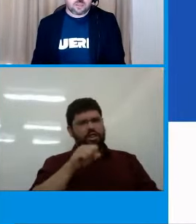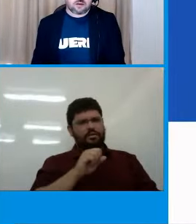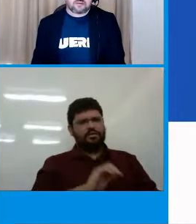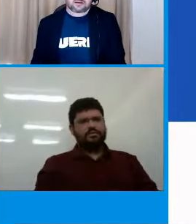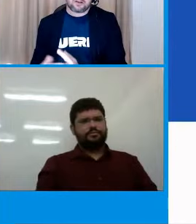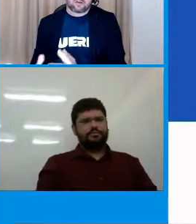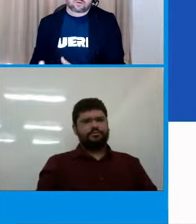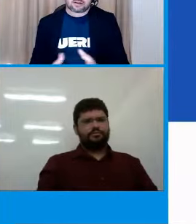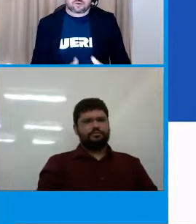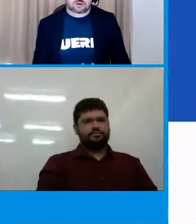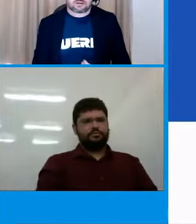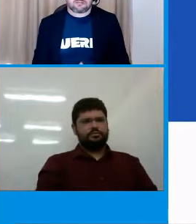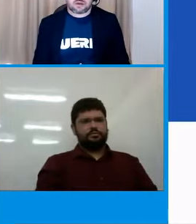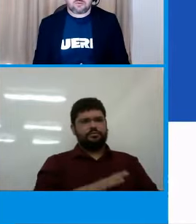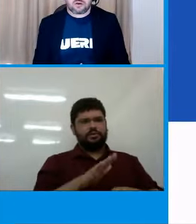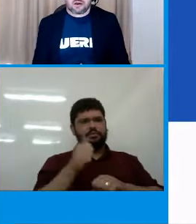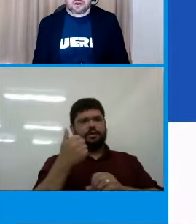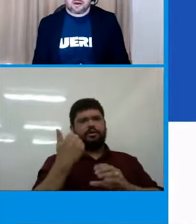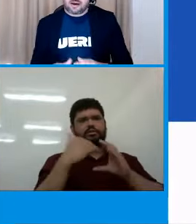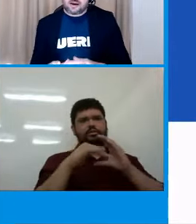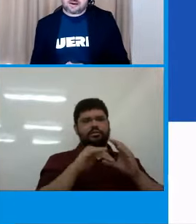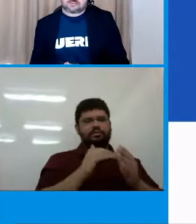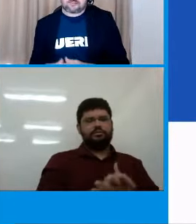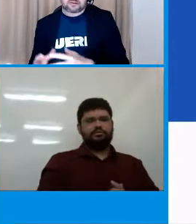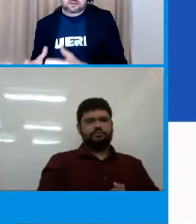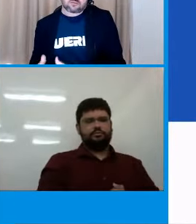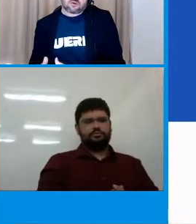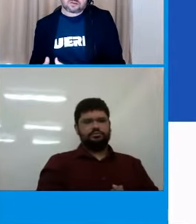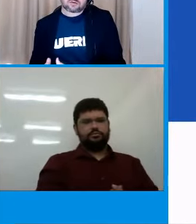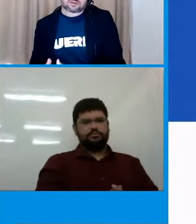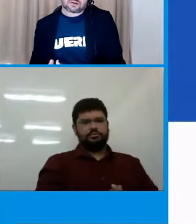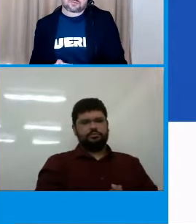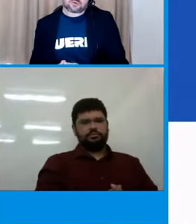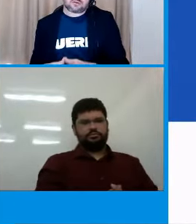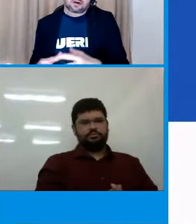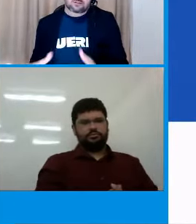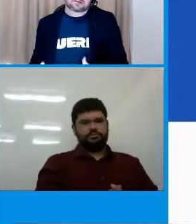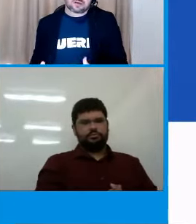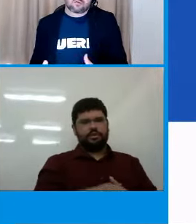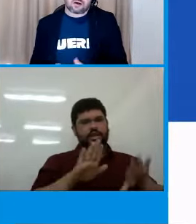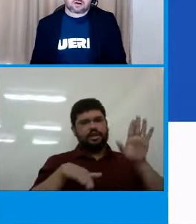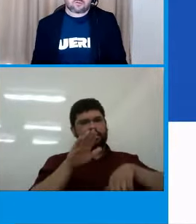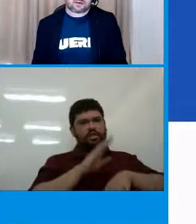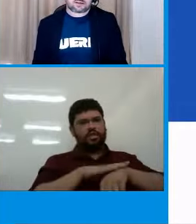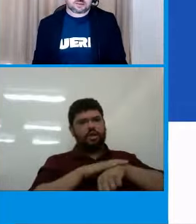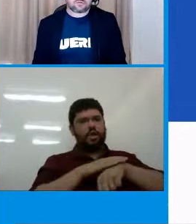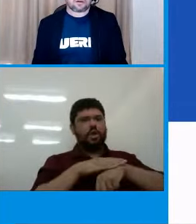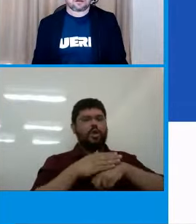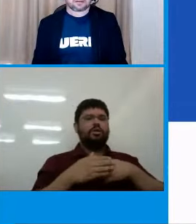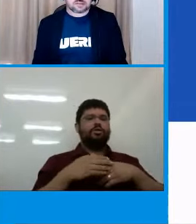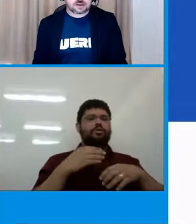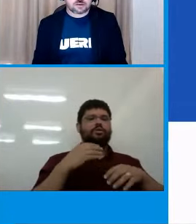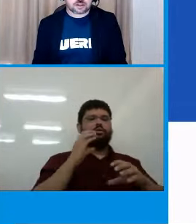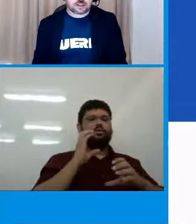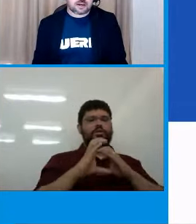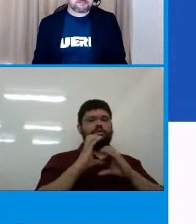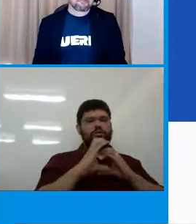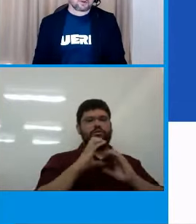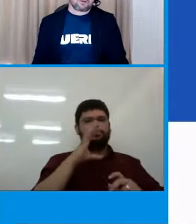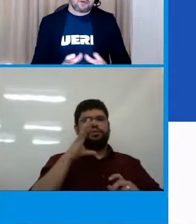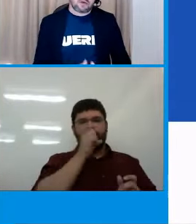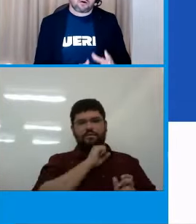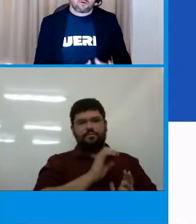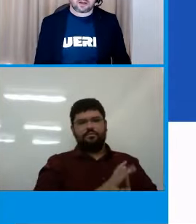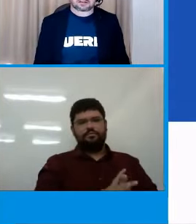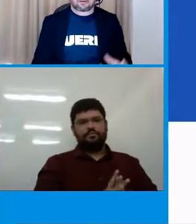pontual, fica melhor do que a troca de e-mail. Dependendo do momento que eu estiver disponível, acaba sendo uma comunicação síncrona, né?